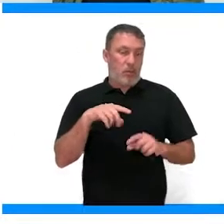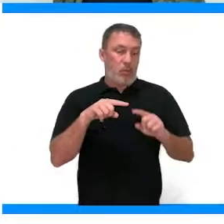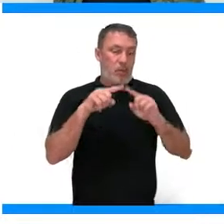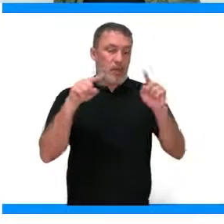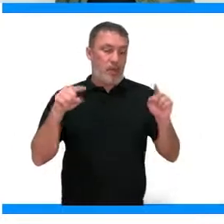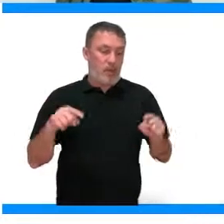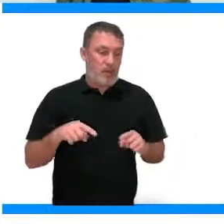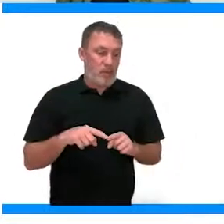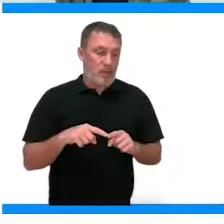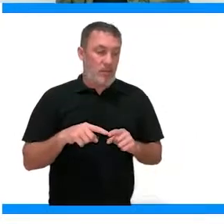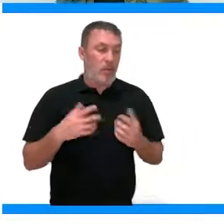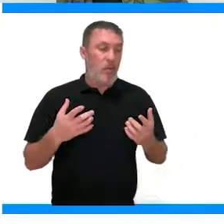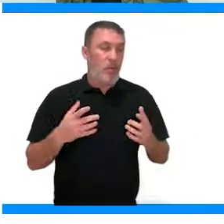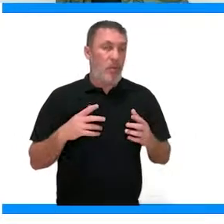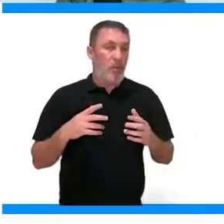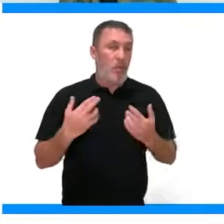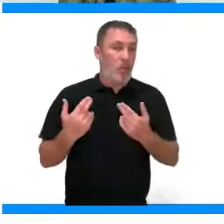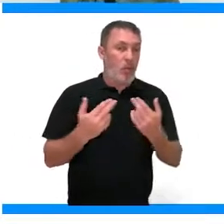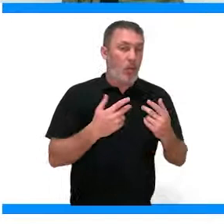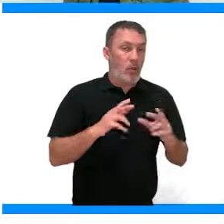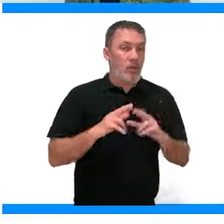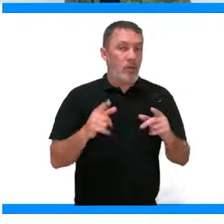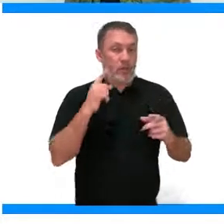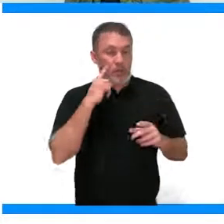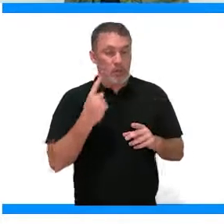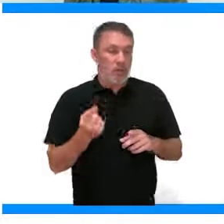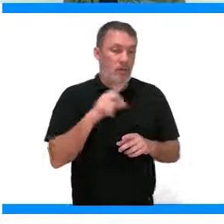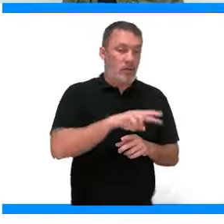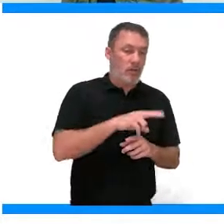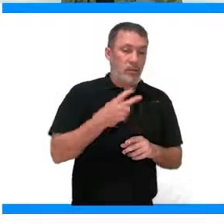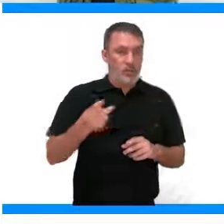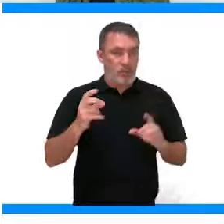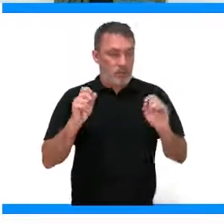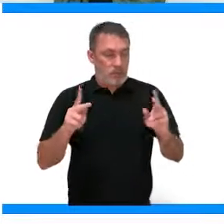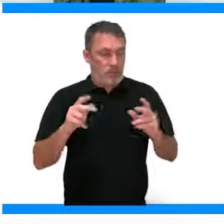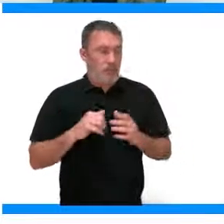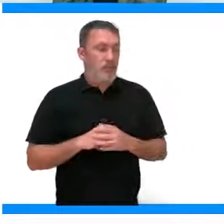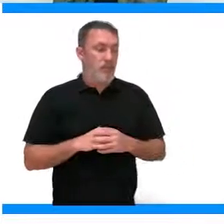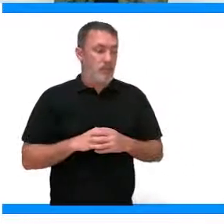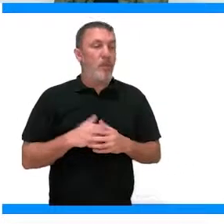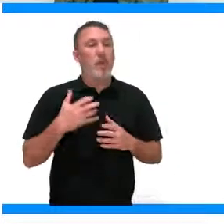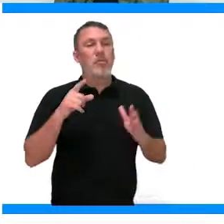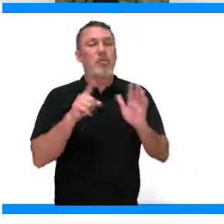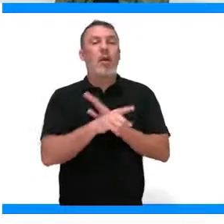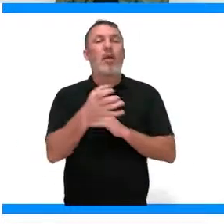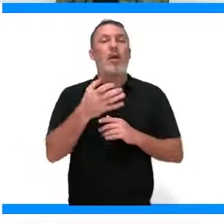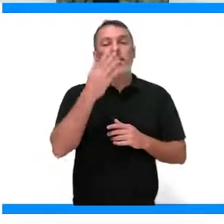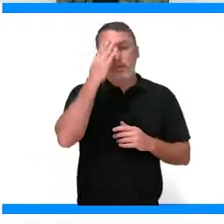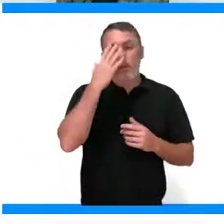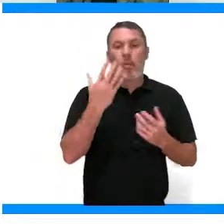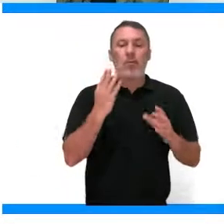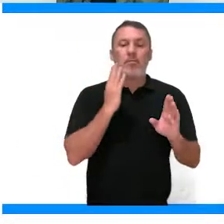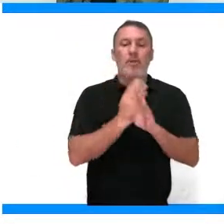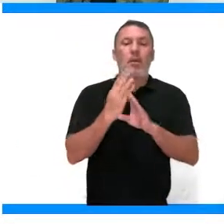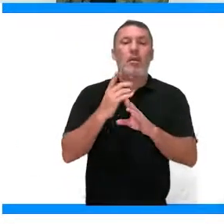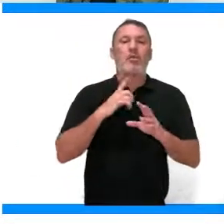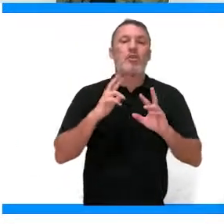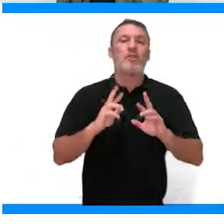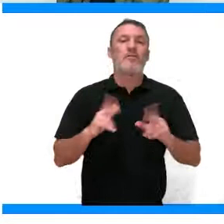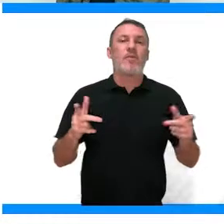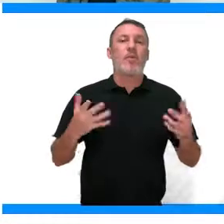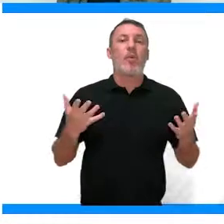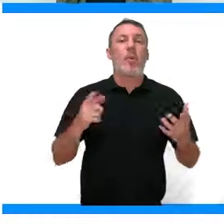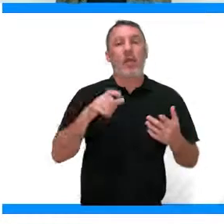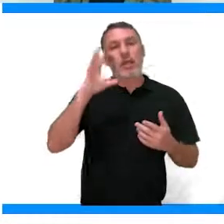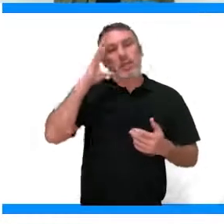frente. AN menos 1 é 1 atrás, né? Beleza? Então, ele quer saber o valor da diferença, mas